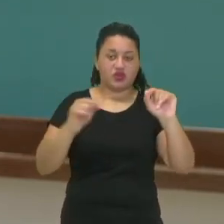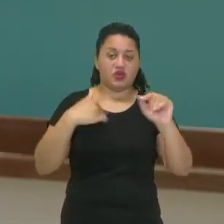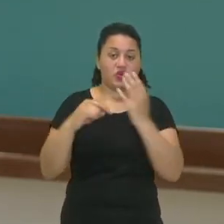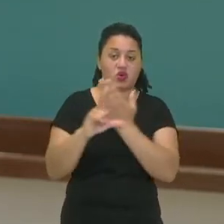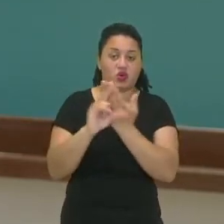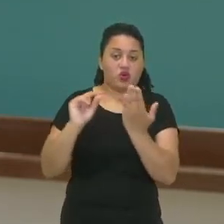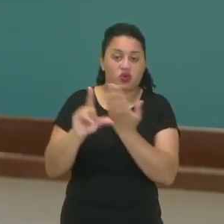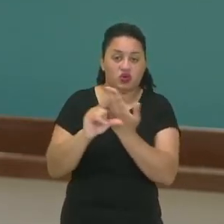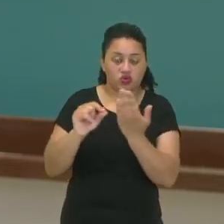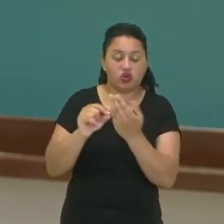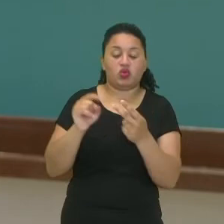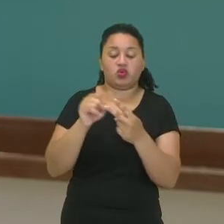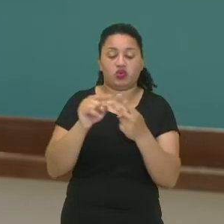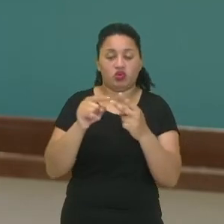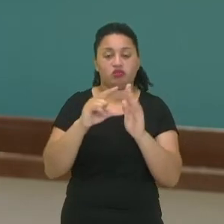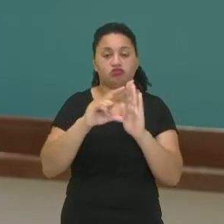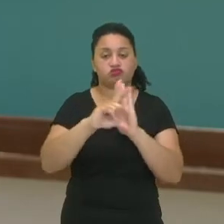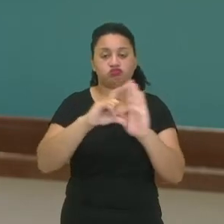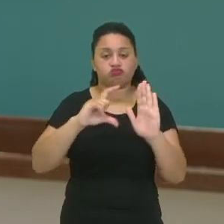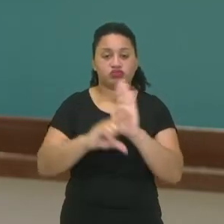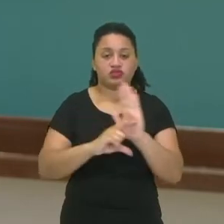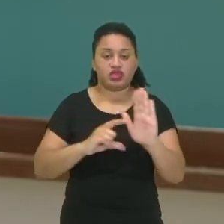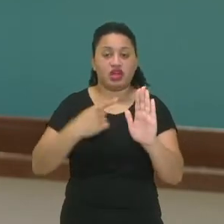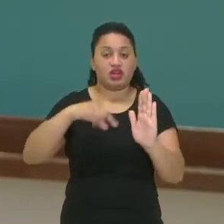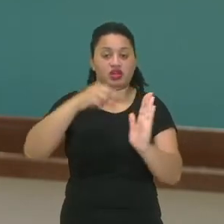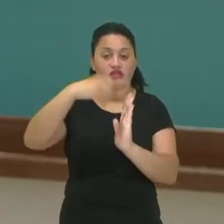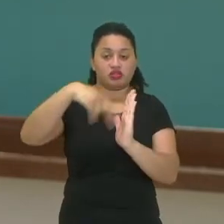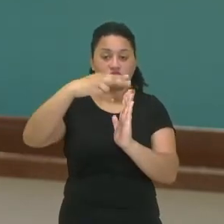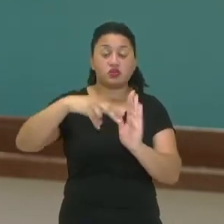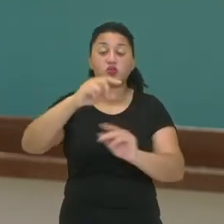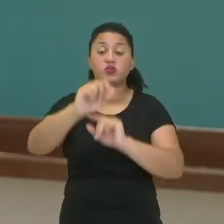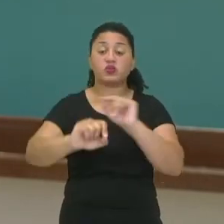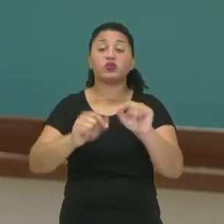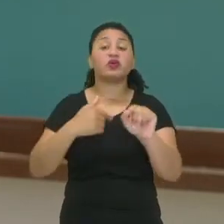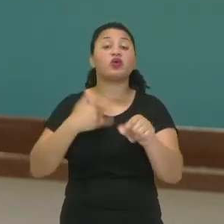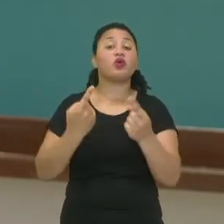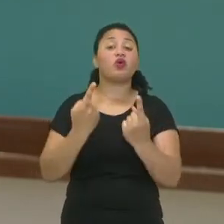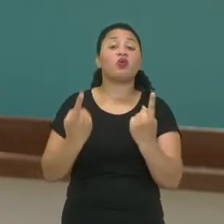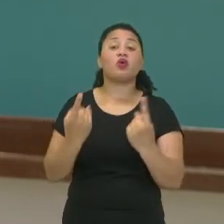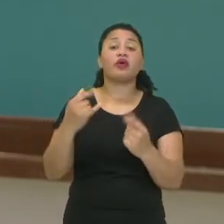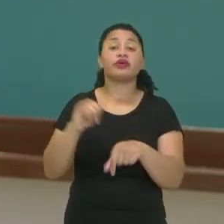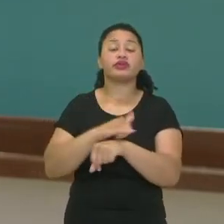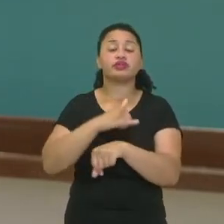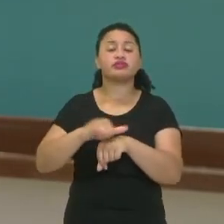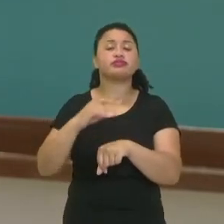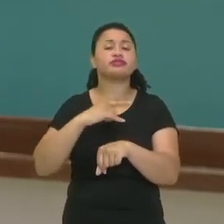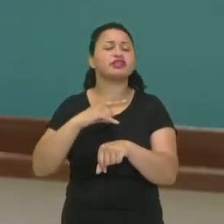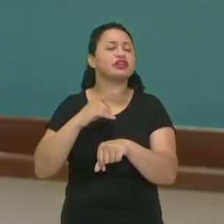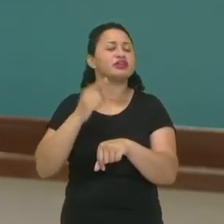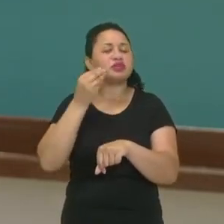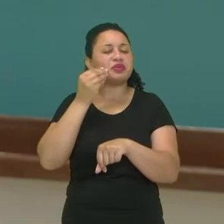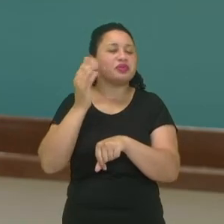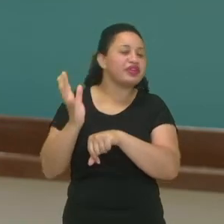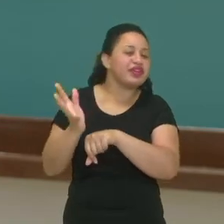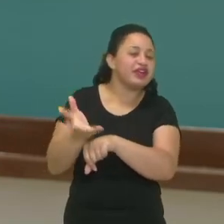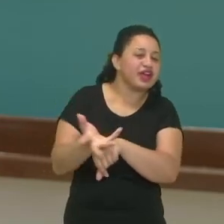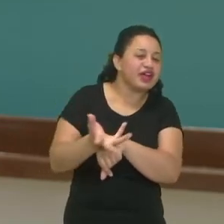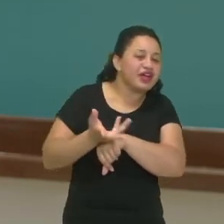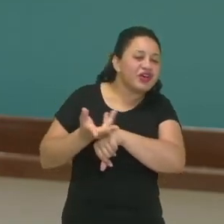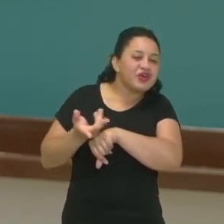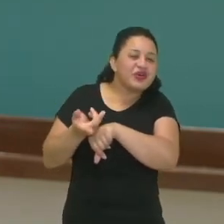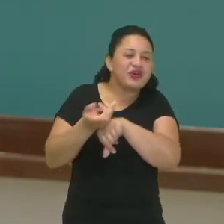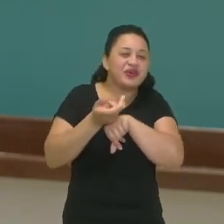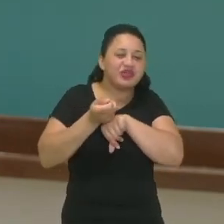autor, nesses 2 trechos que nós lemos, que estratégia que ele está utilizando para tentar convencer, trazer a gente, fazer